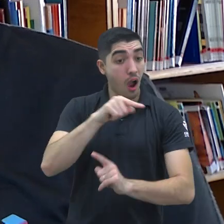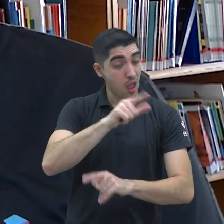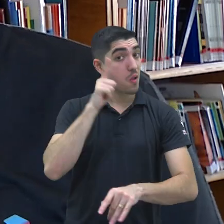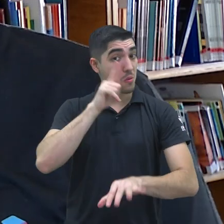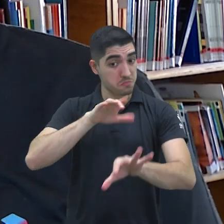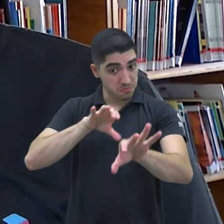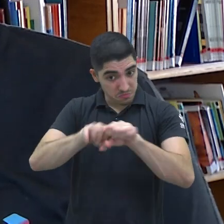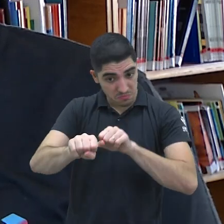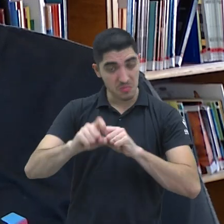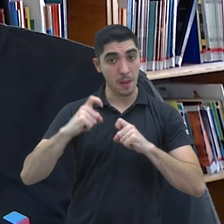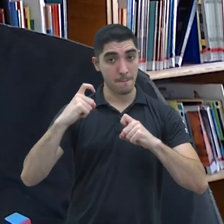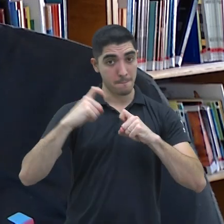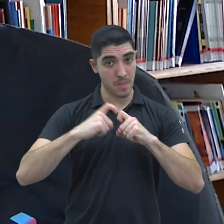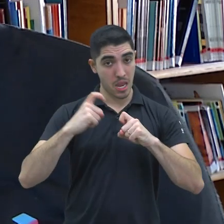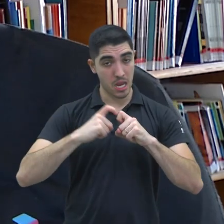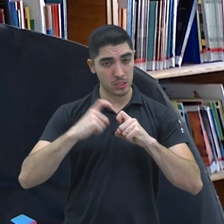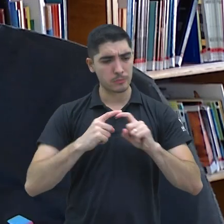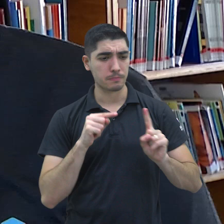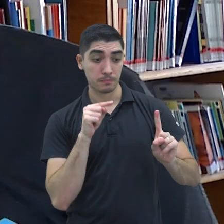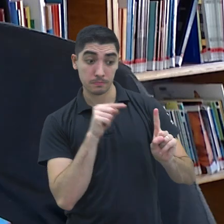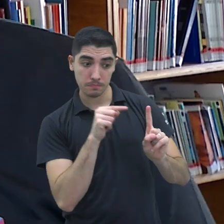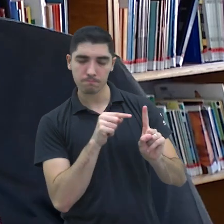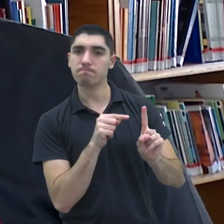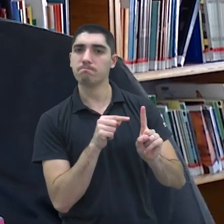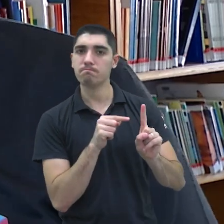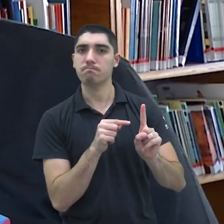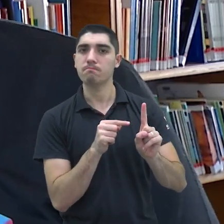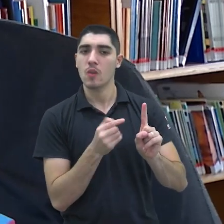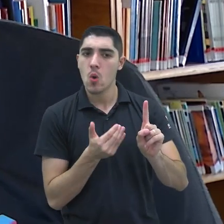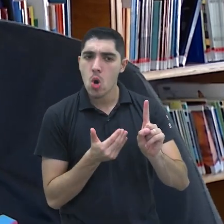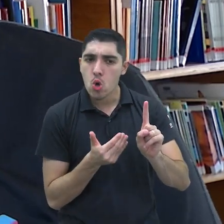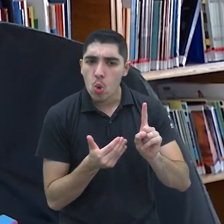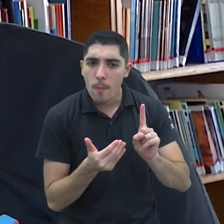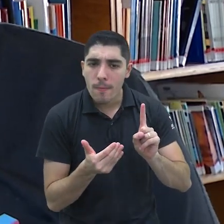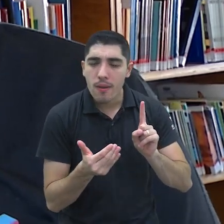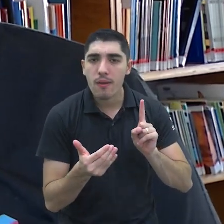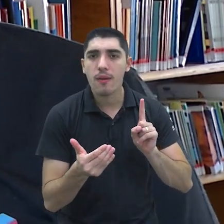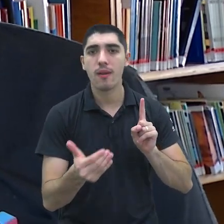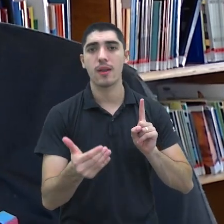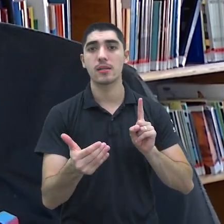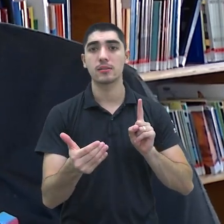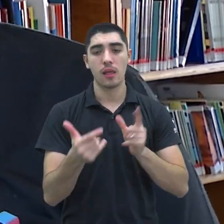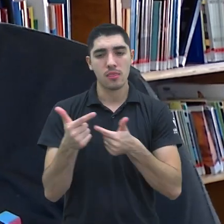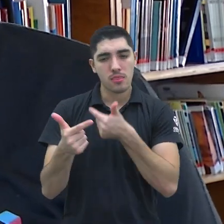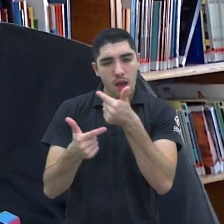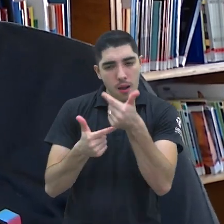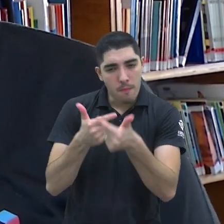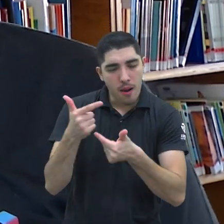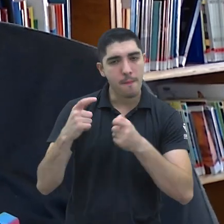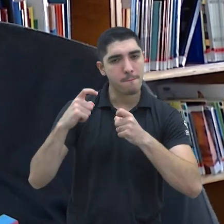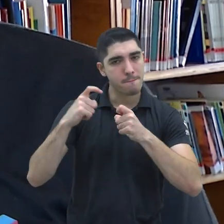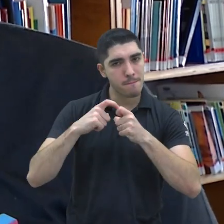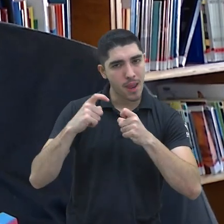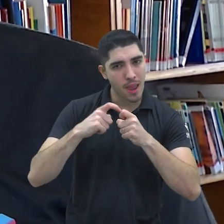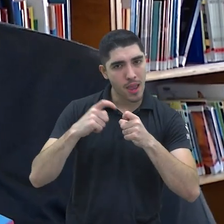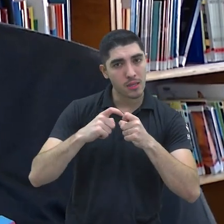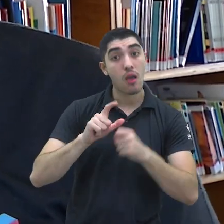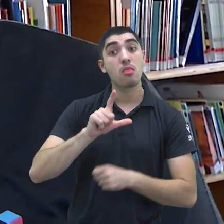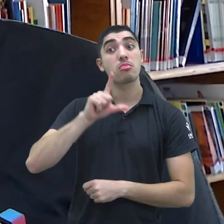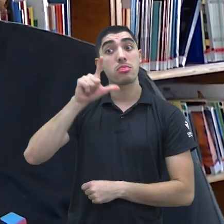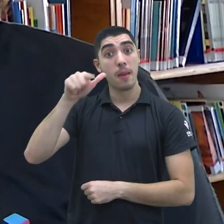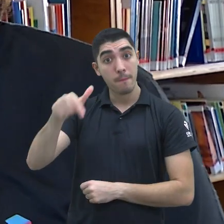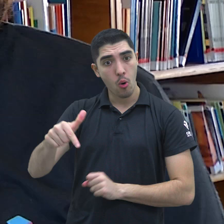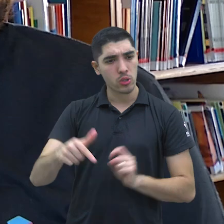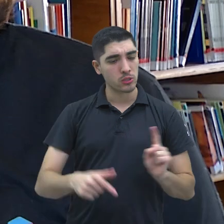partir disso, ele consegue se formar como médico. Então ele começa a vida dele, primeiro como